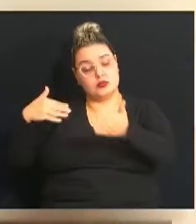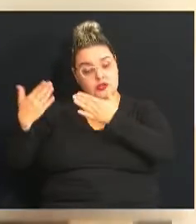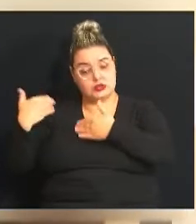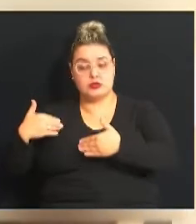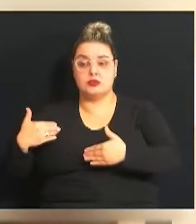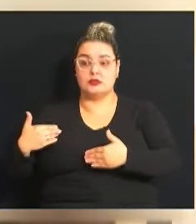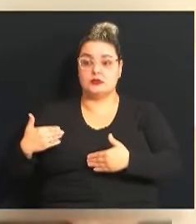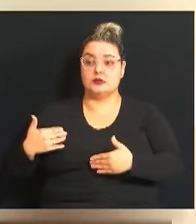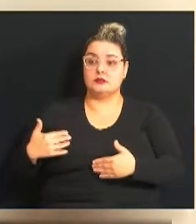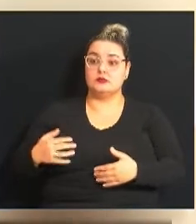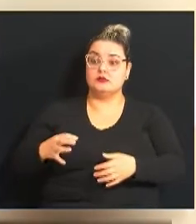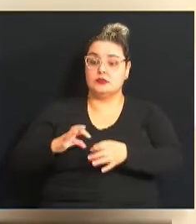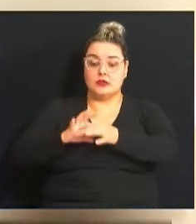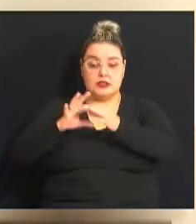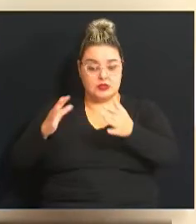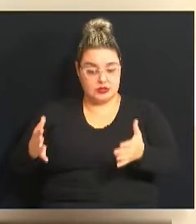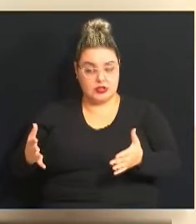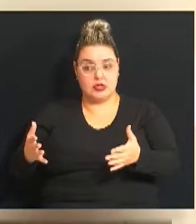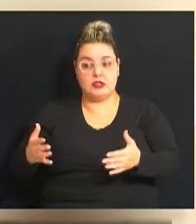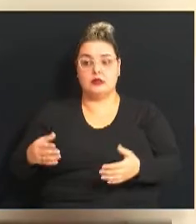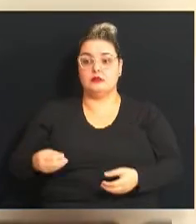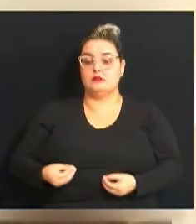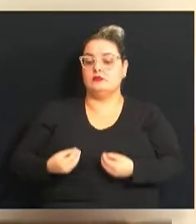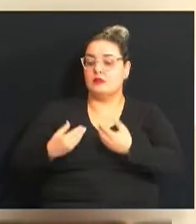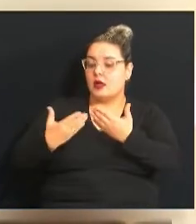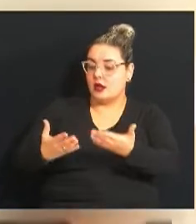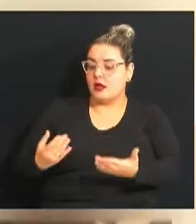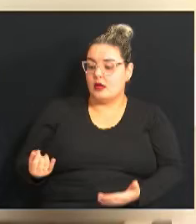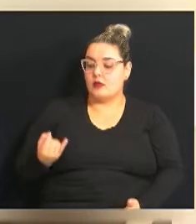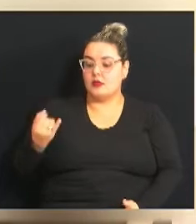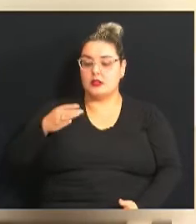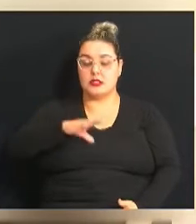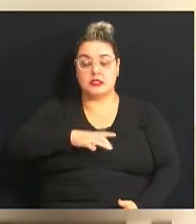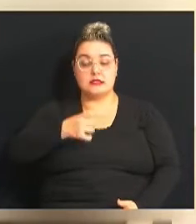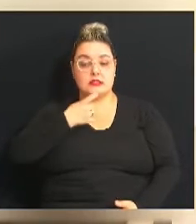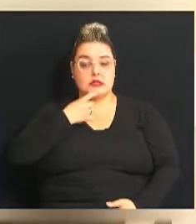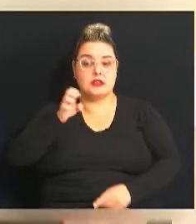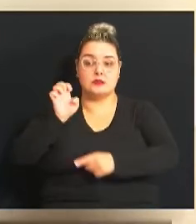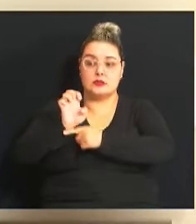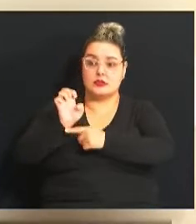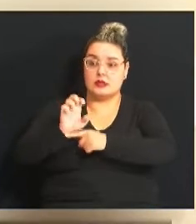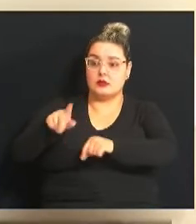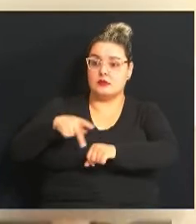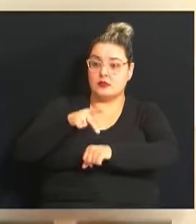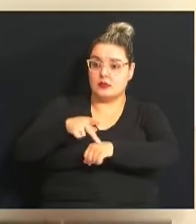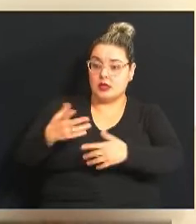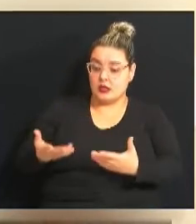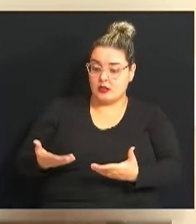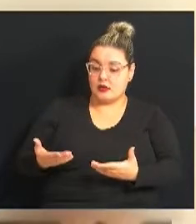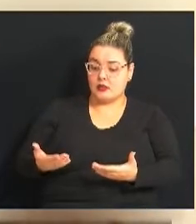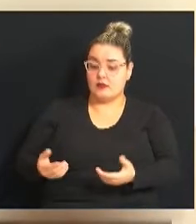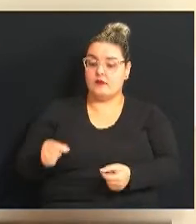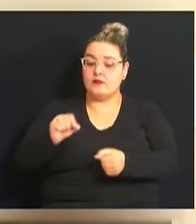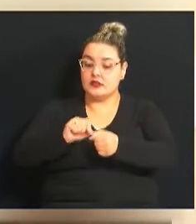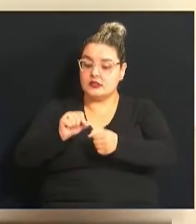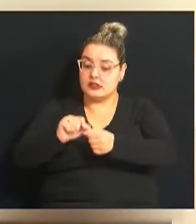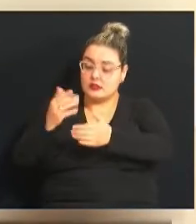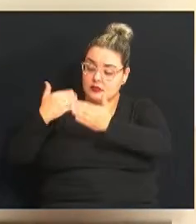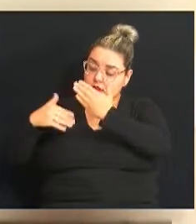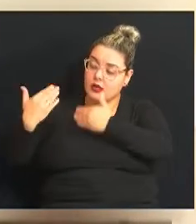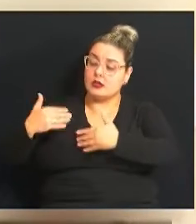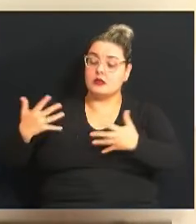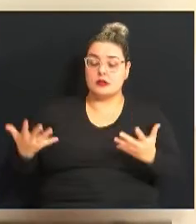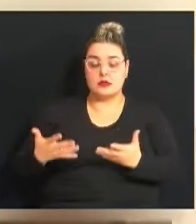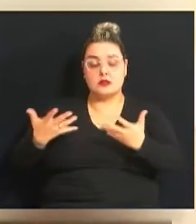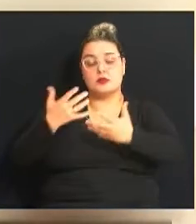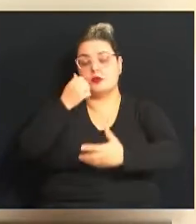sua colaboração para a cidade, para o estado, para o nosso país, plantaram uma semente que deu